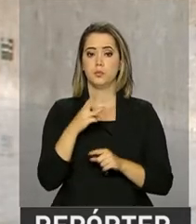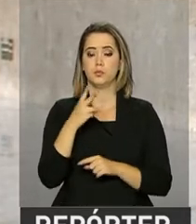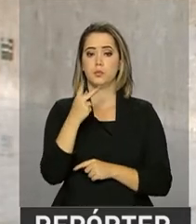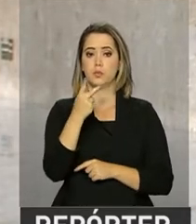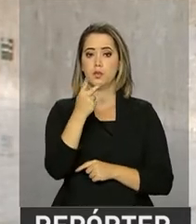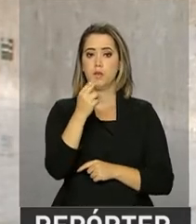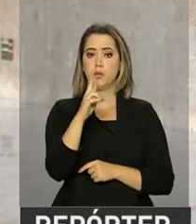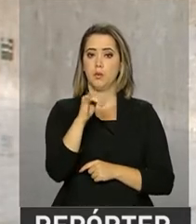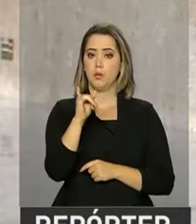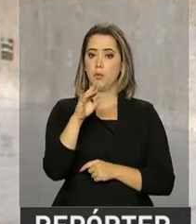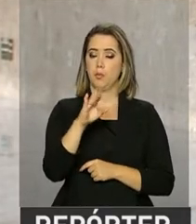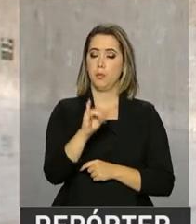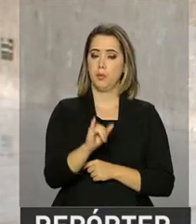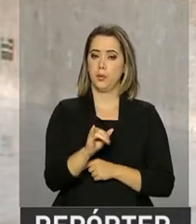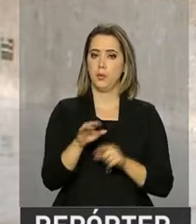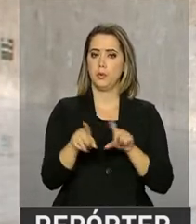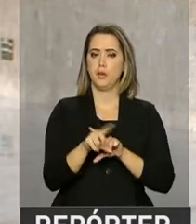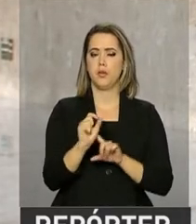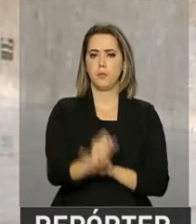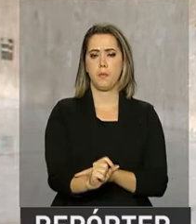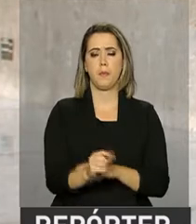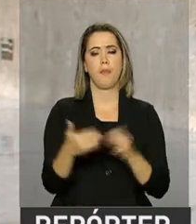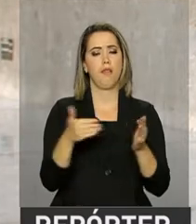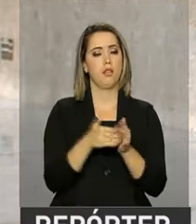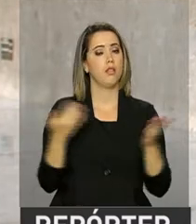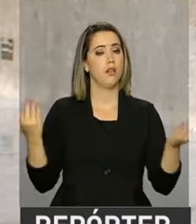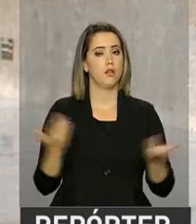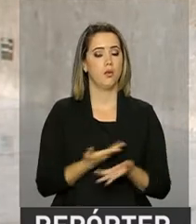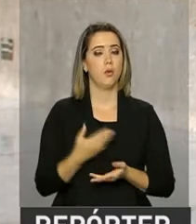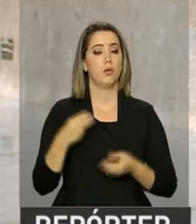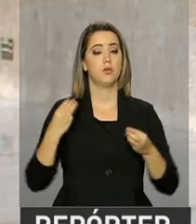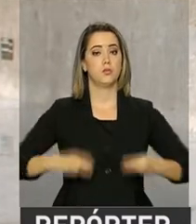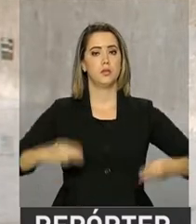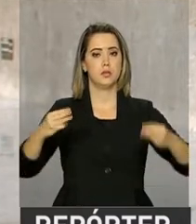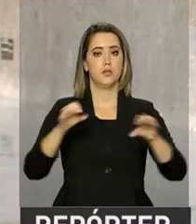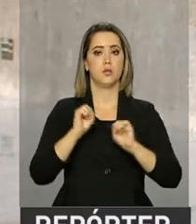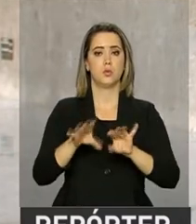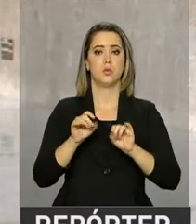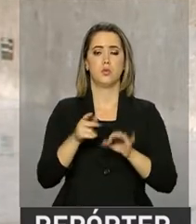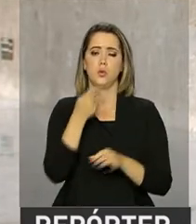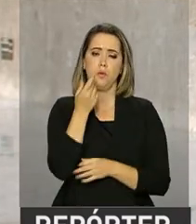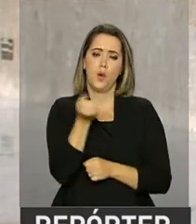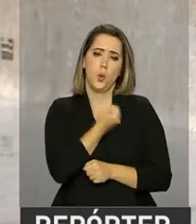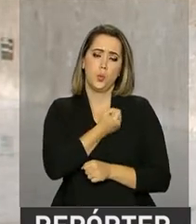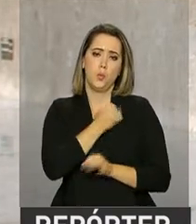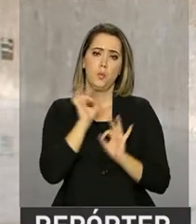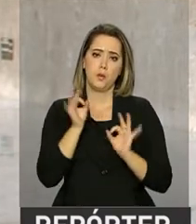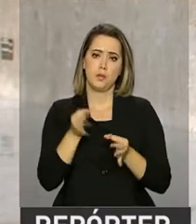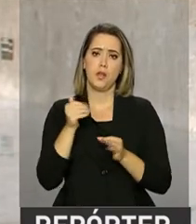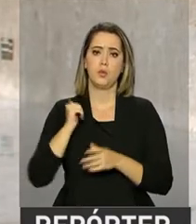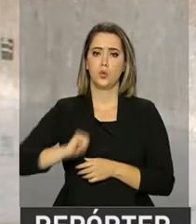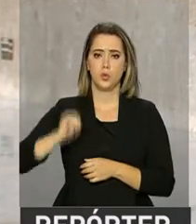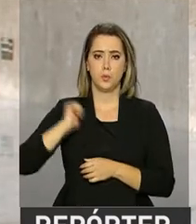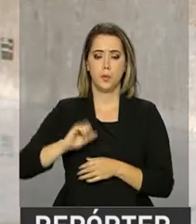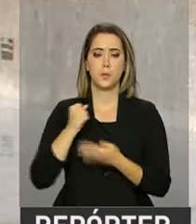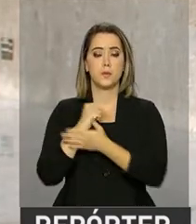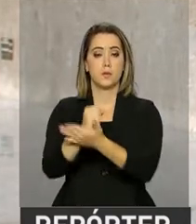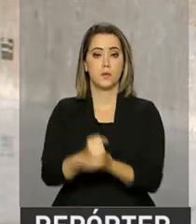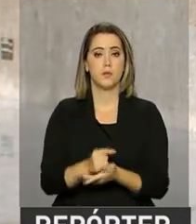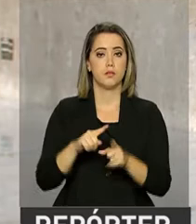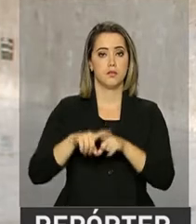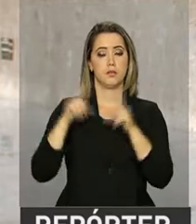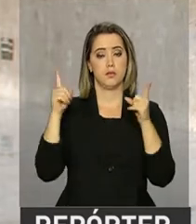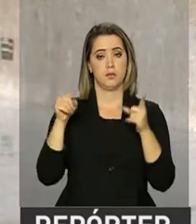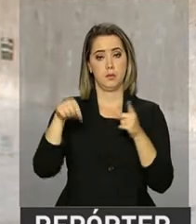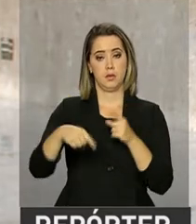para todos na internet até agora o ministério da educação não confirmou o número de bolsas que vão ser oferecidas para